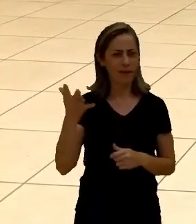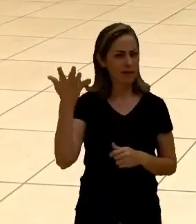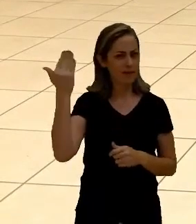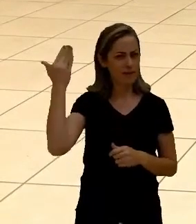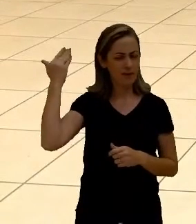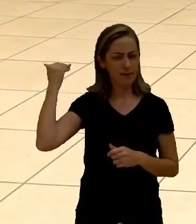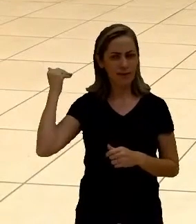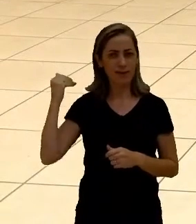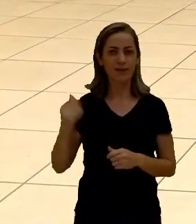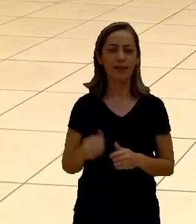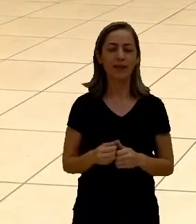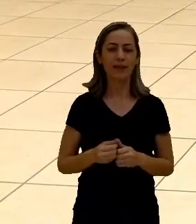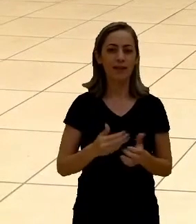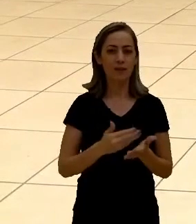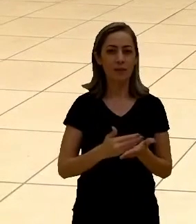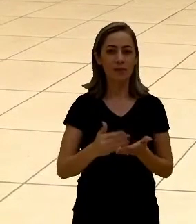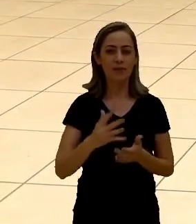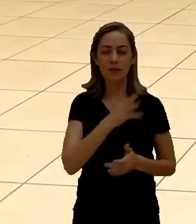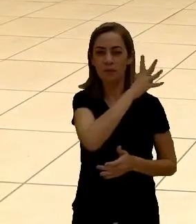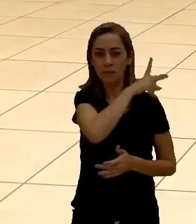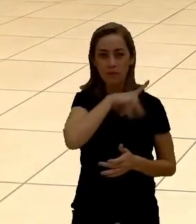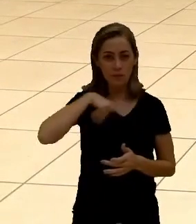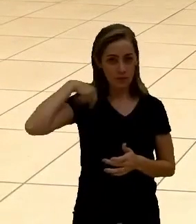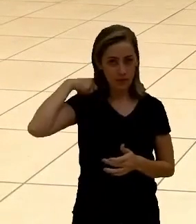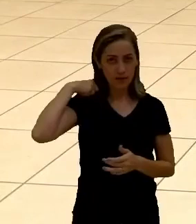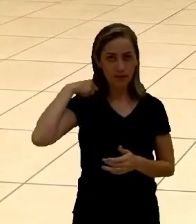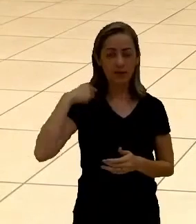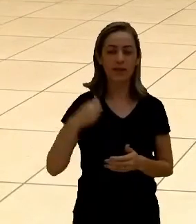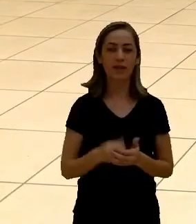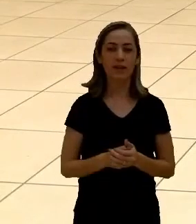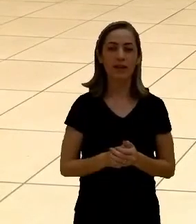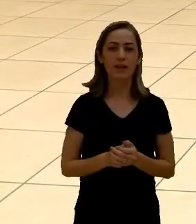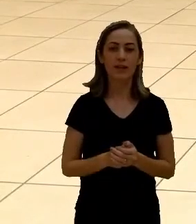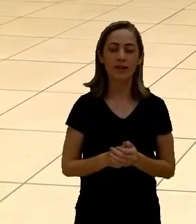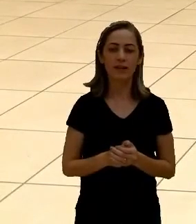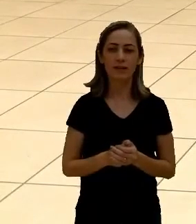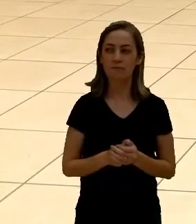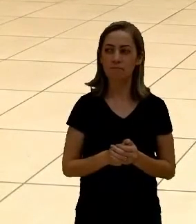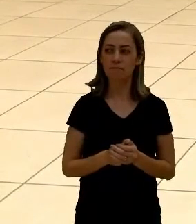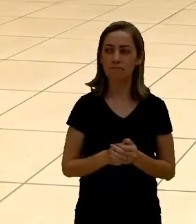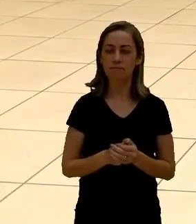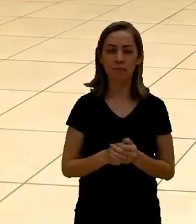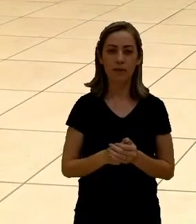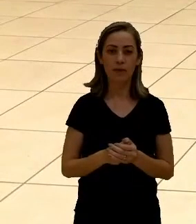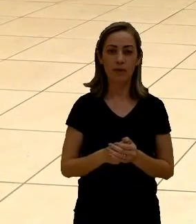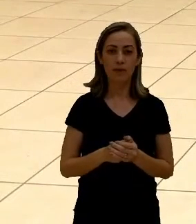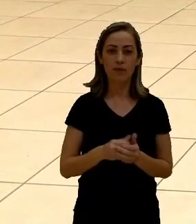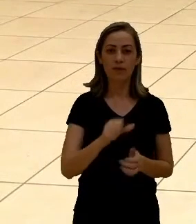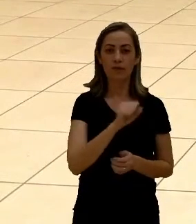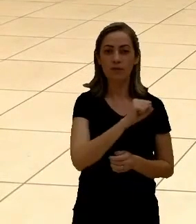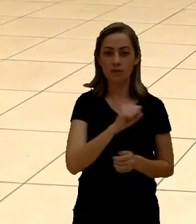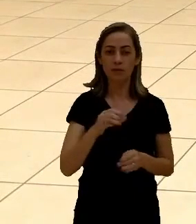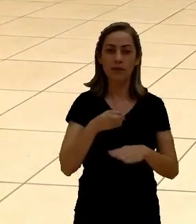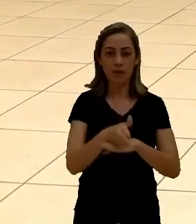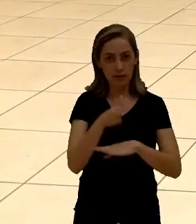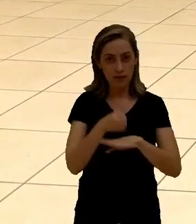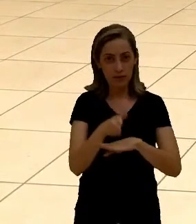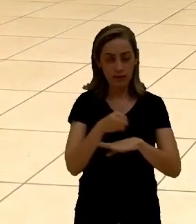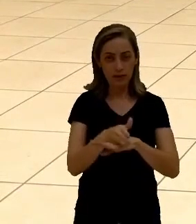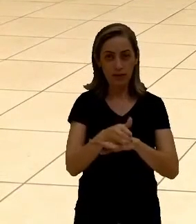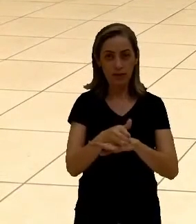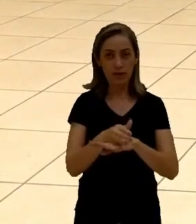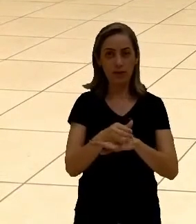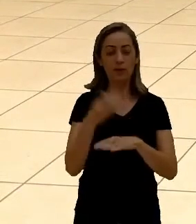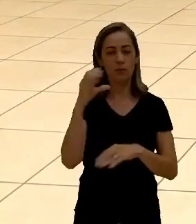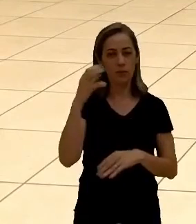o grupo de coroinhas depois ingressei no seminário a arquidiocesana aqui de Curitiba mas não era